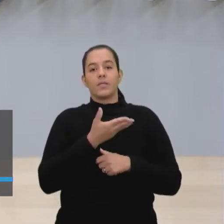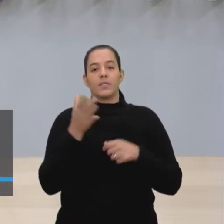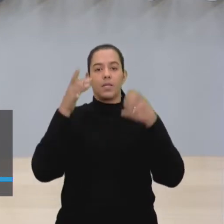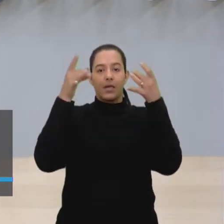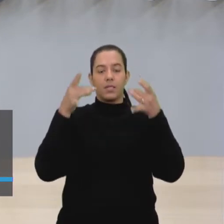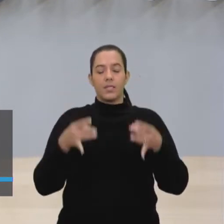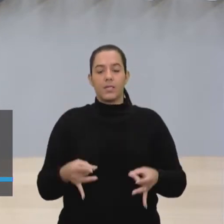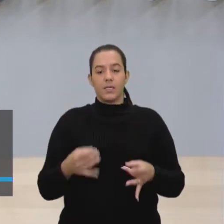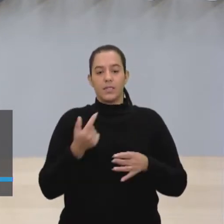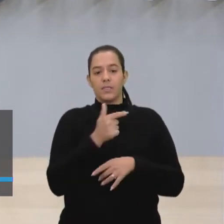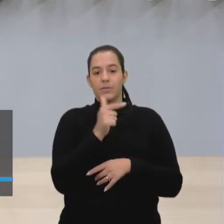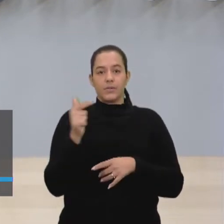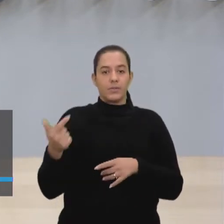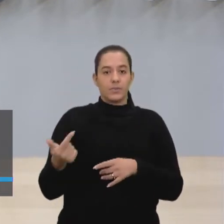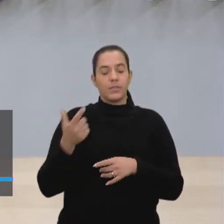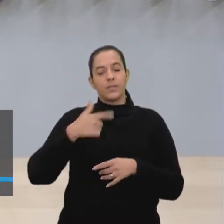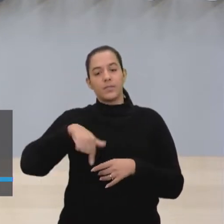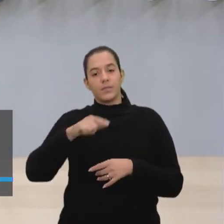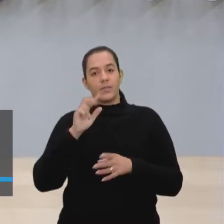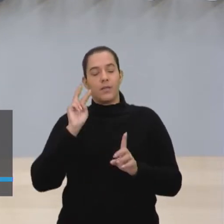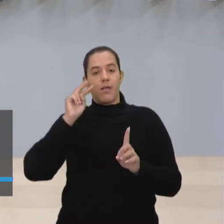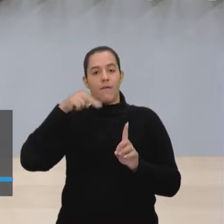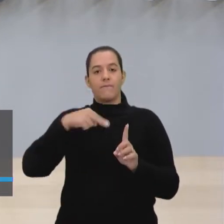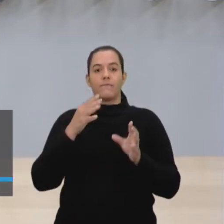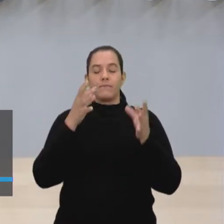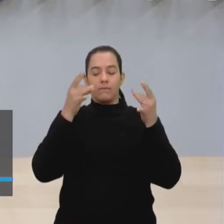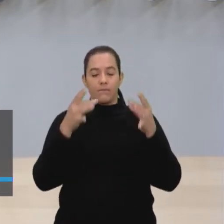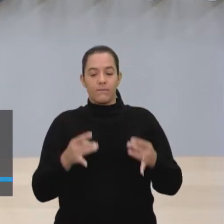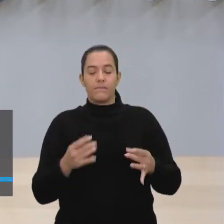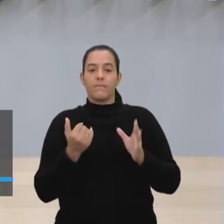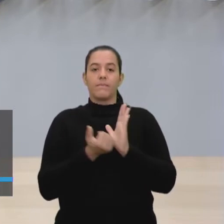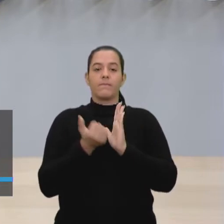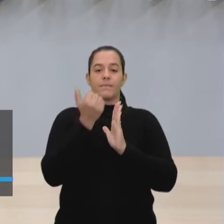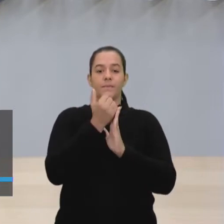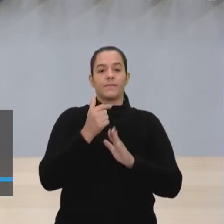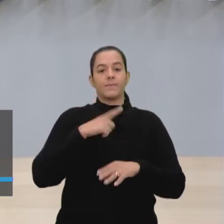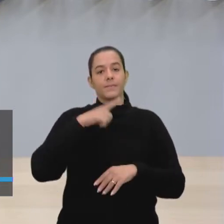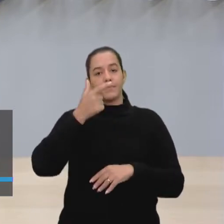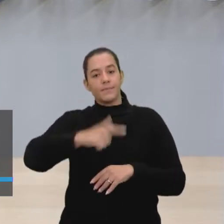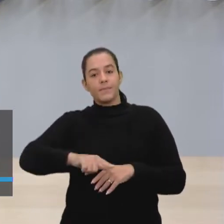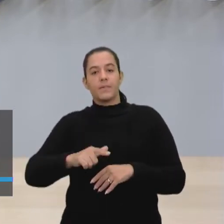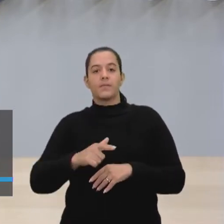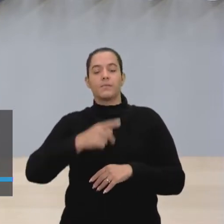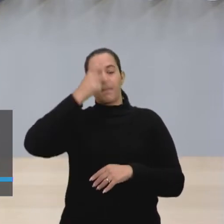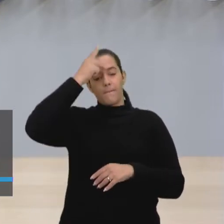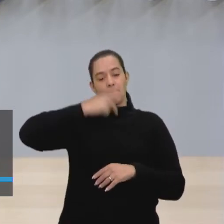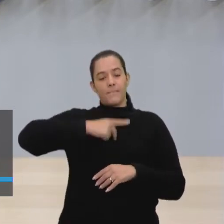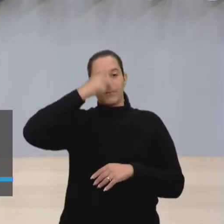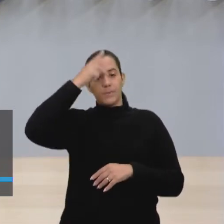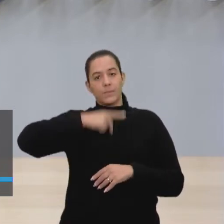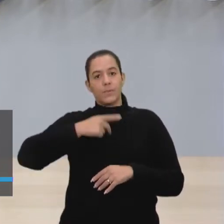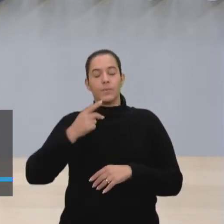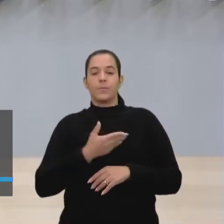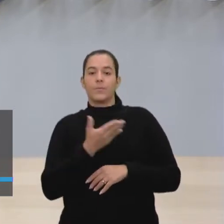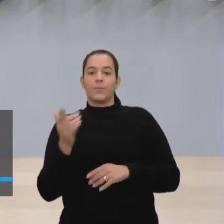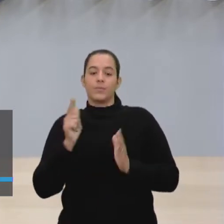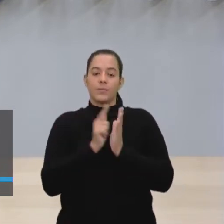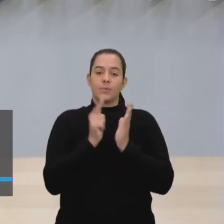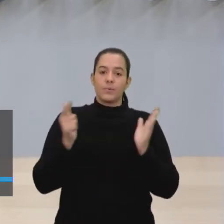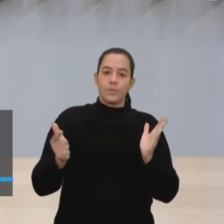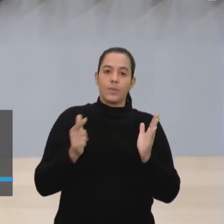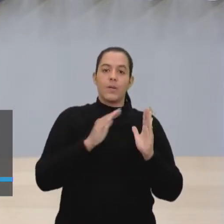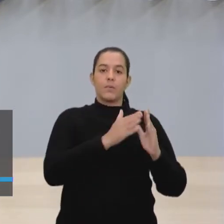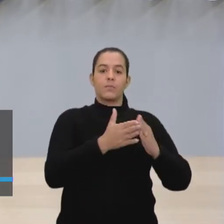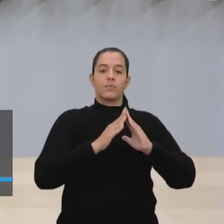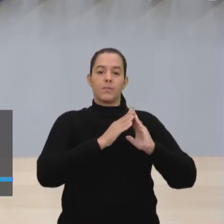detalhar, né, sem se ater mais aos detalhes, de uma forma um pouquinho mais impessoal. Já o jornal comunitário, não, ele vai tentar